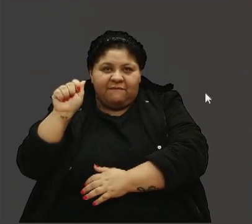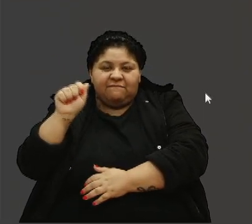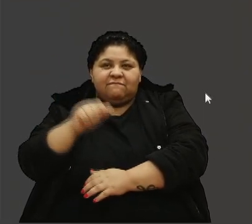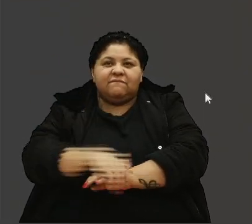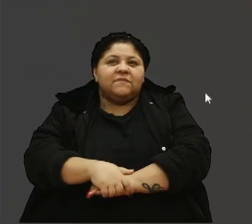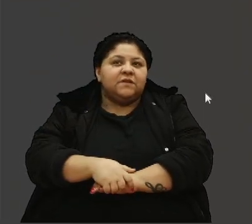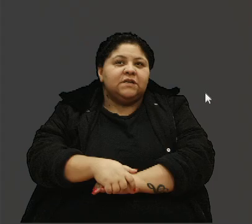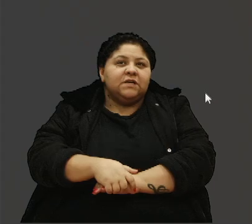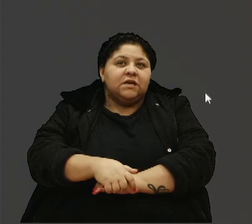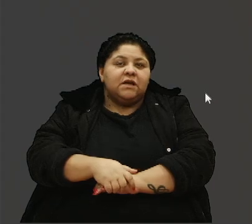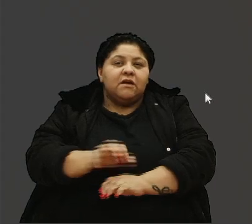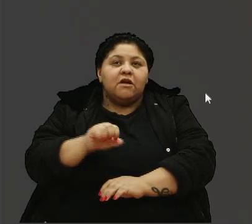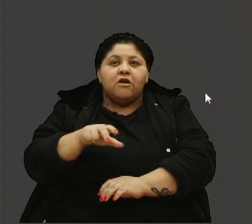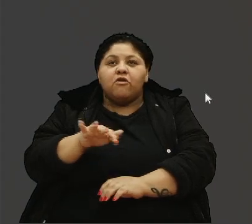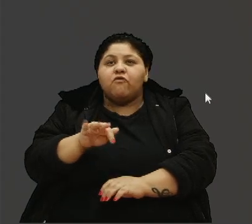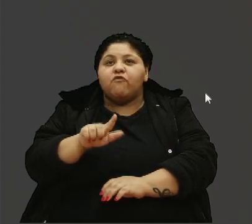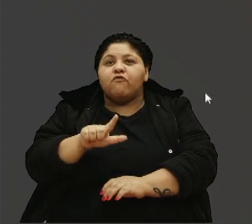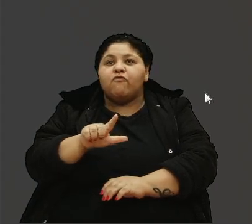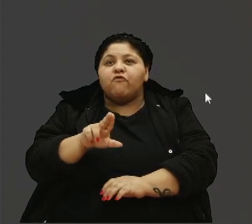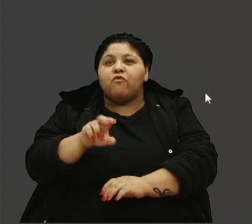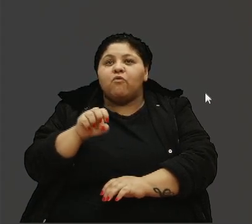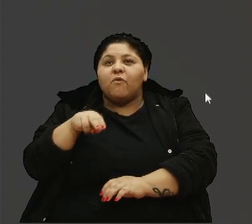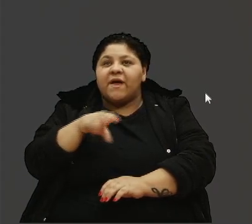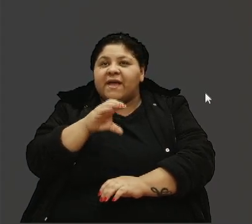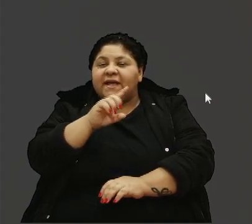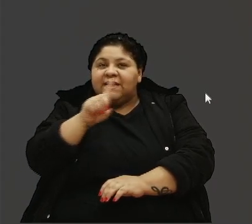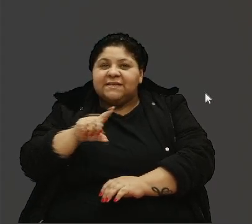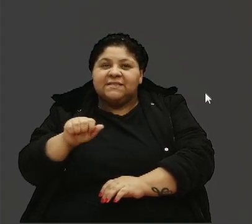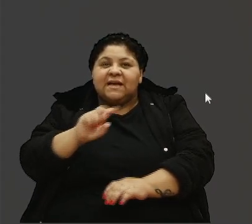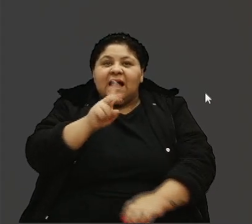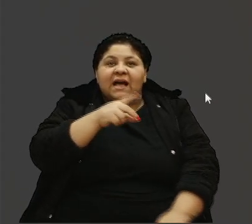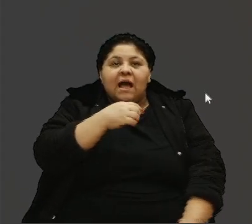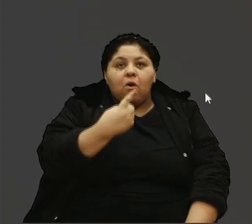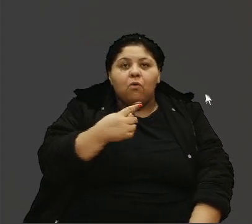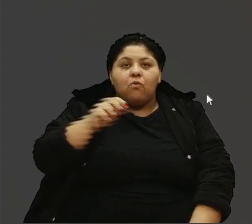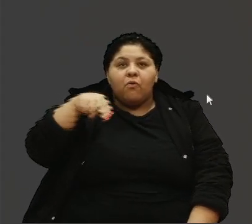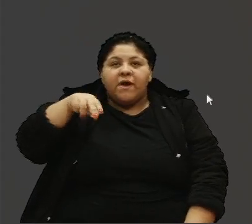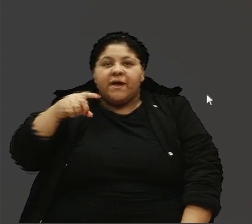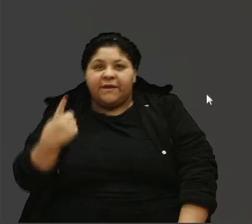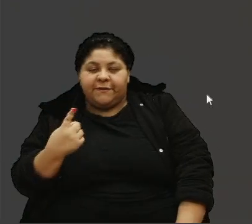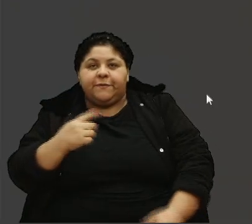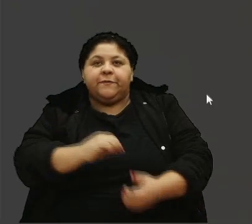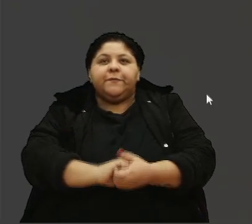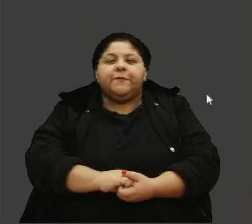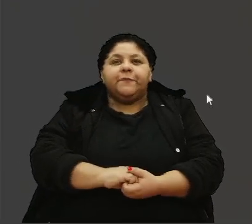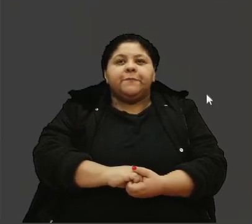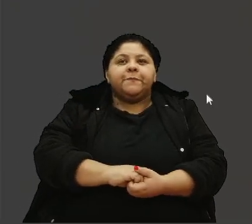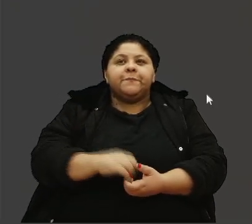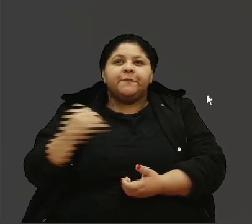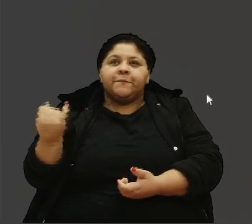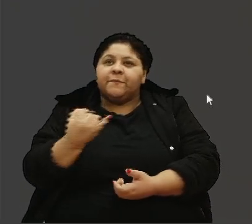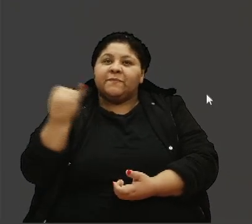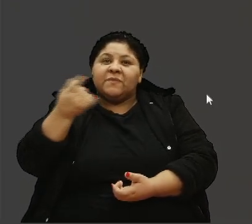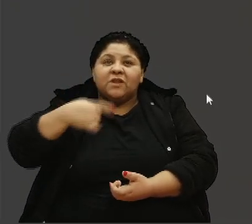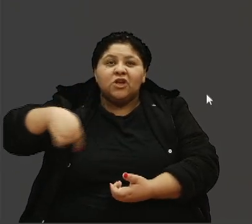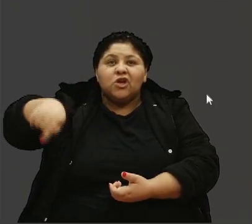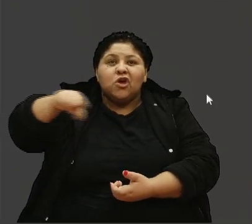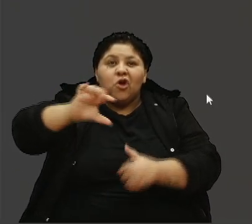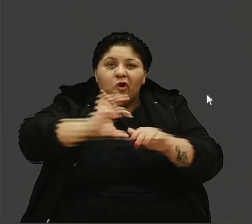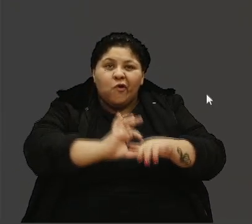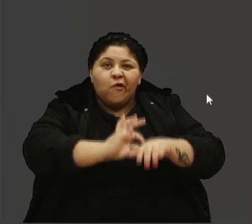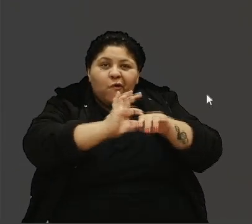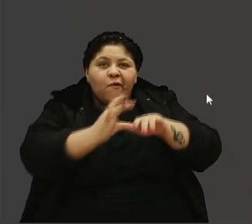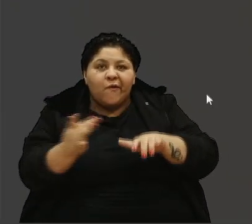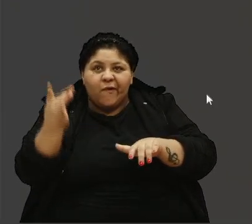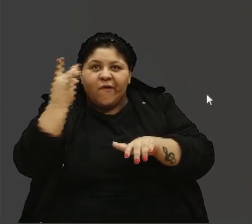do influenza, né, do influenza H1N1, que é um dos vírus da gripe. E, doutor, a importância de nós ter lideranças